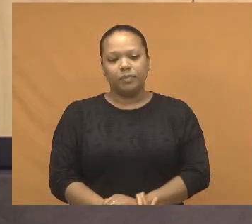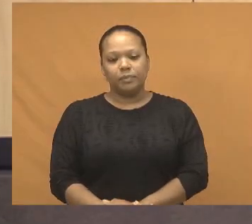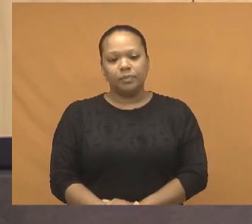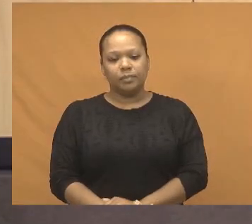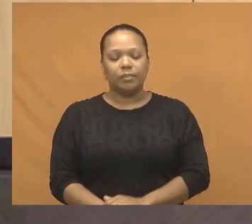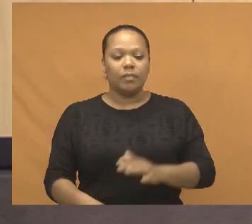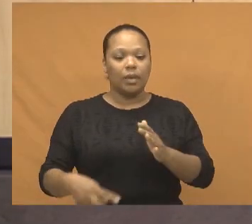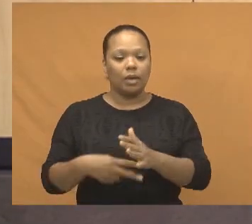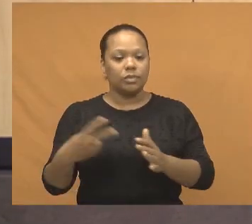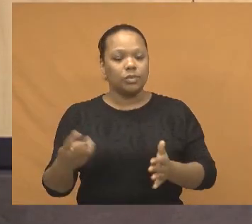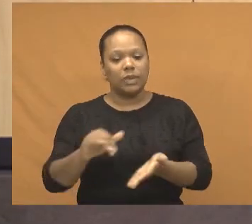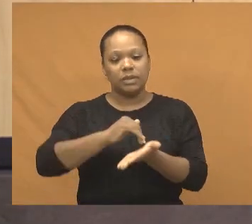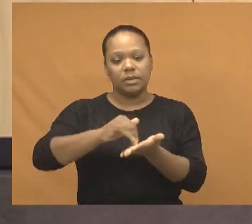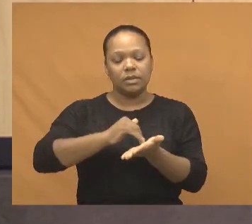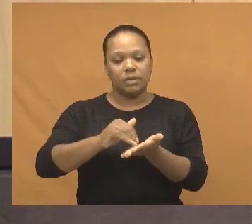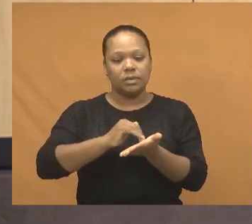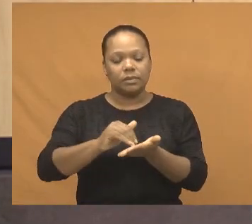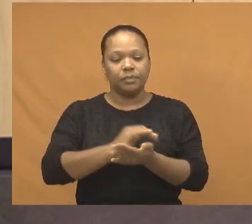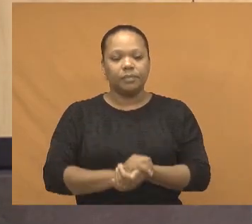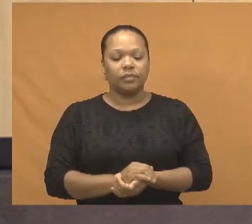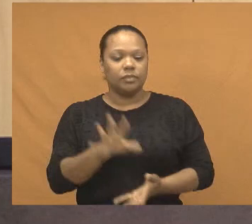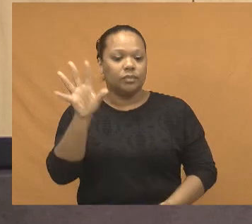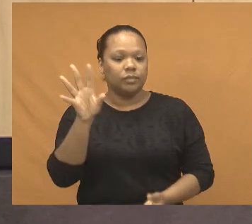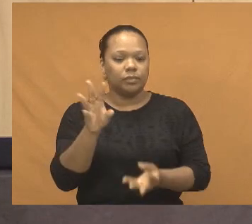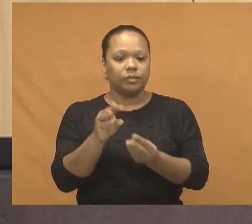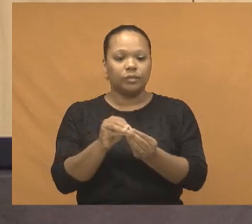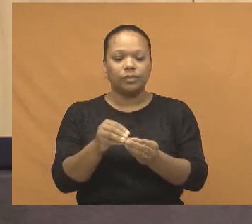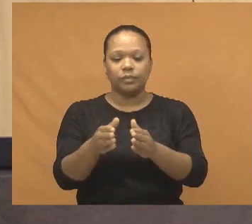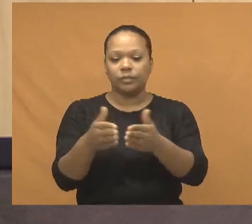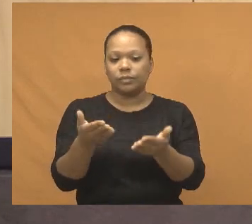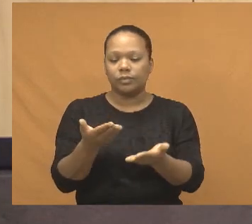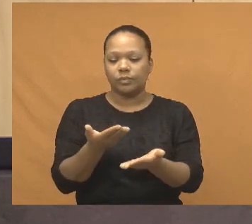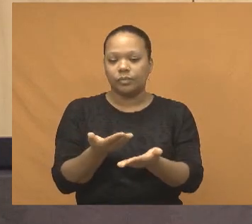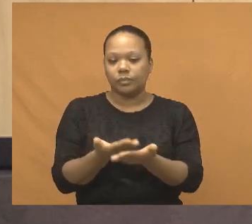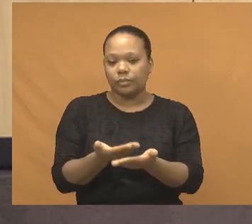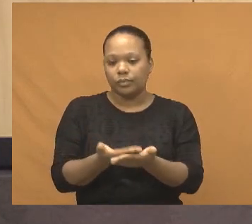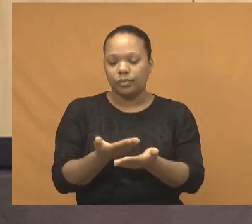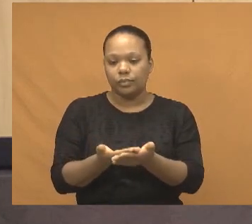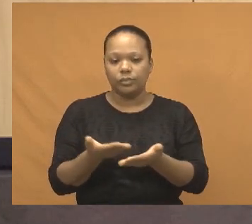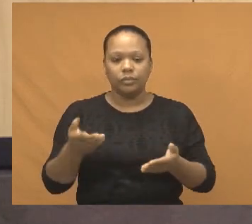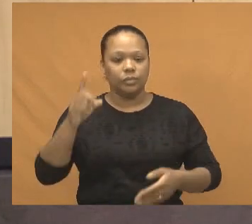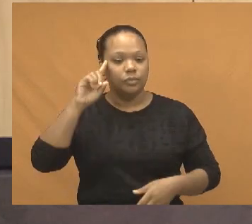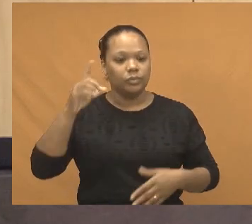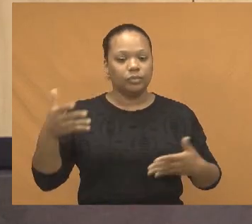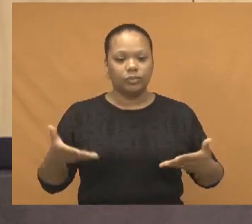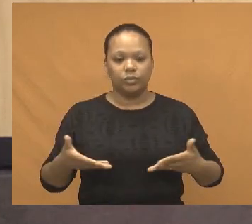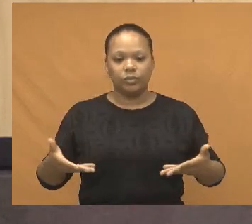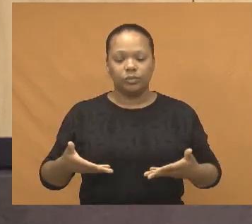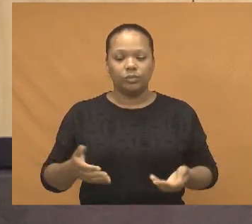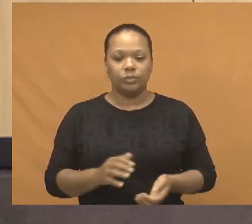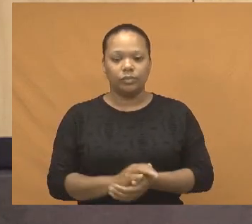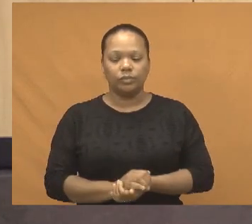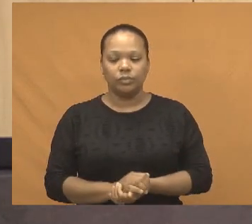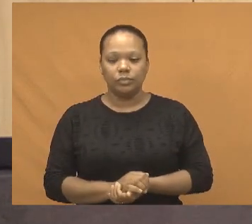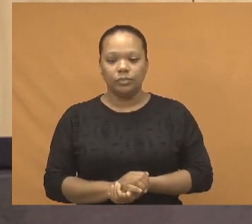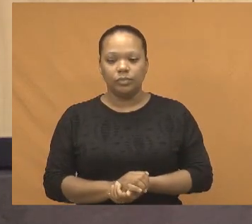Solicito à segunda secretária que faça a leitura da síntese dos requerimentos protocolados para essa sessão.